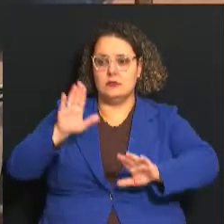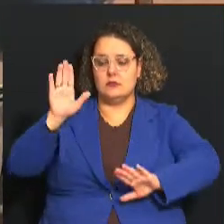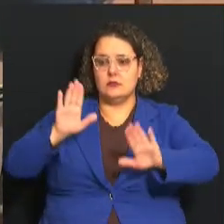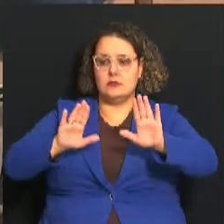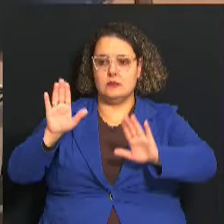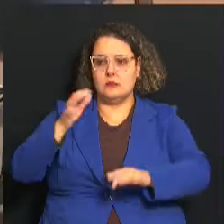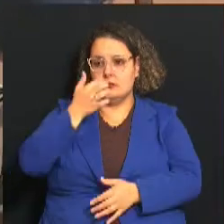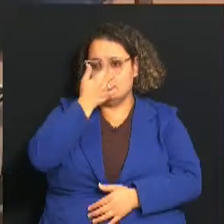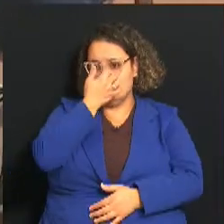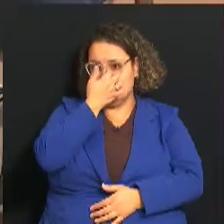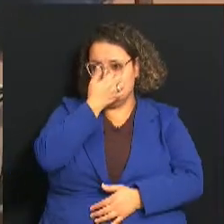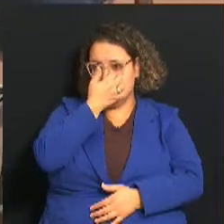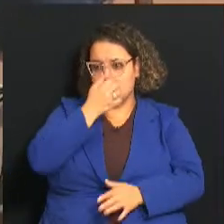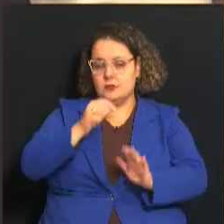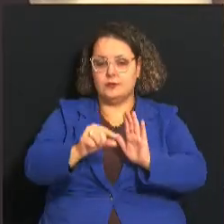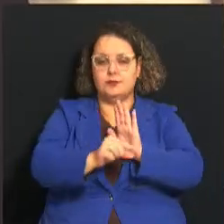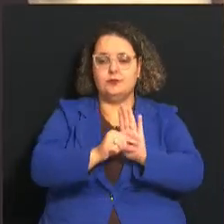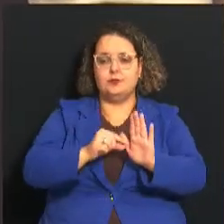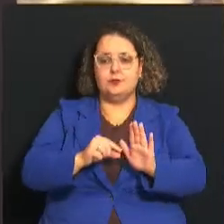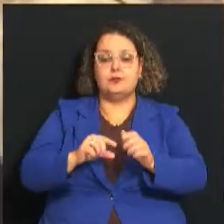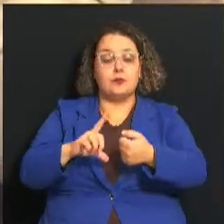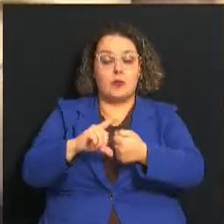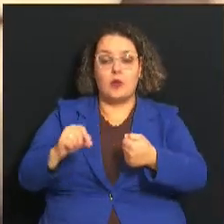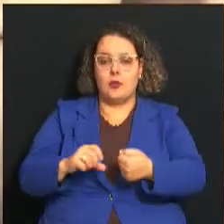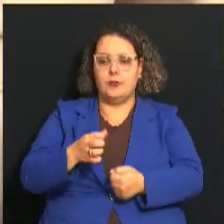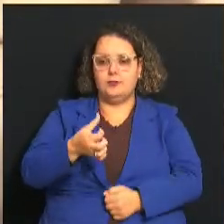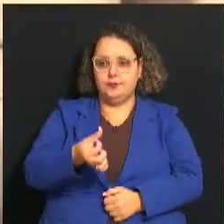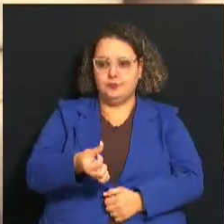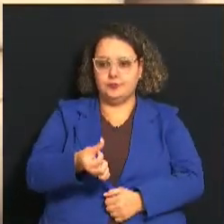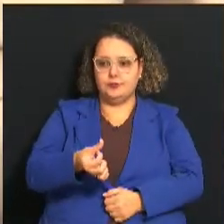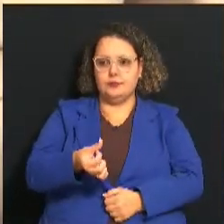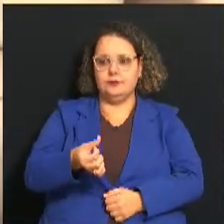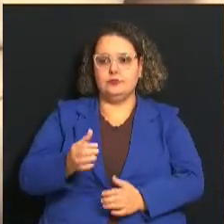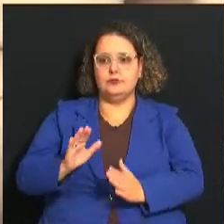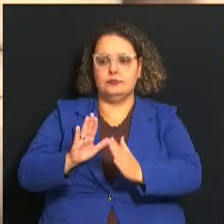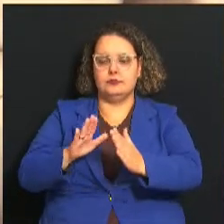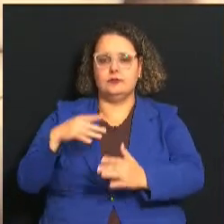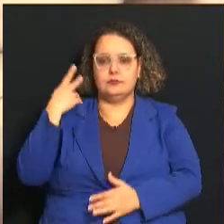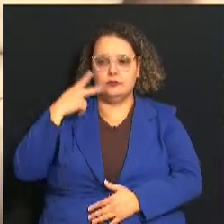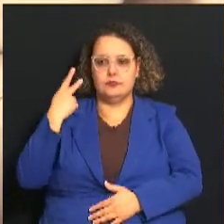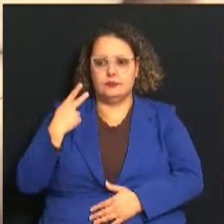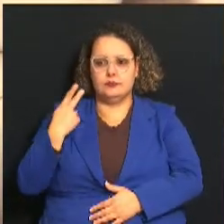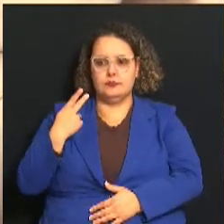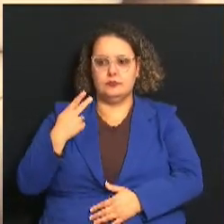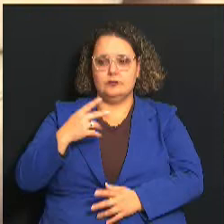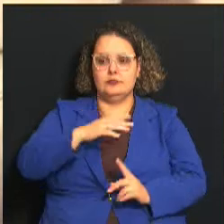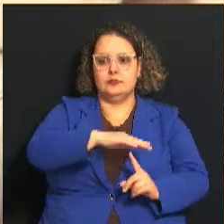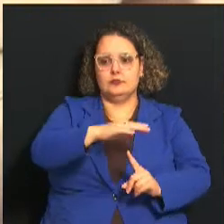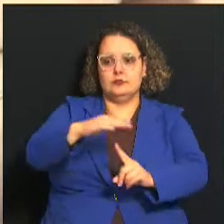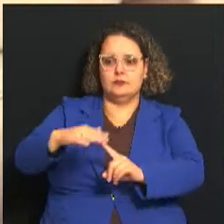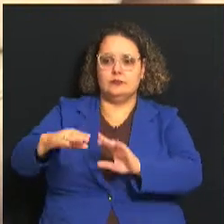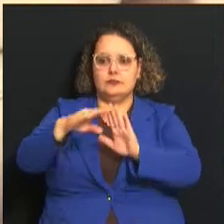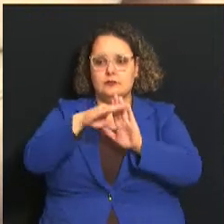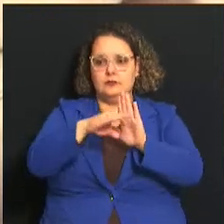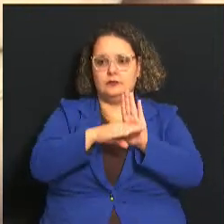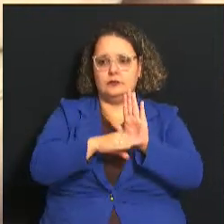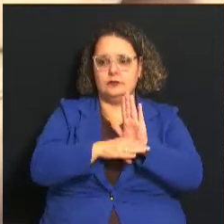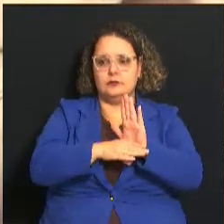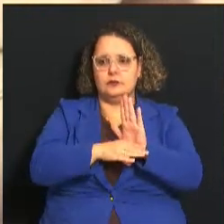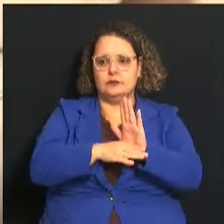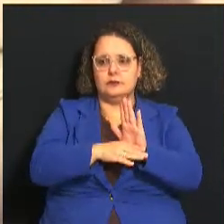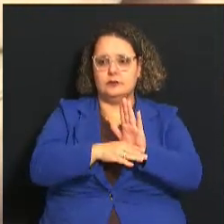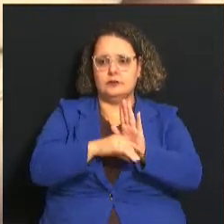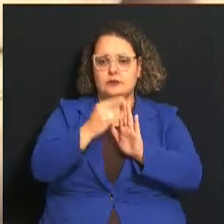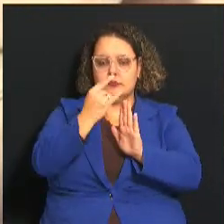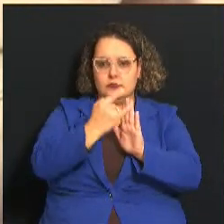Artigo 6º. A Frente Parlamentar Ambientalista terá sua atuação pautada nos termos do